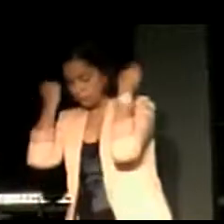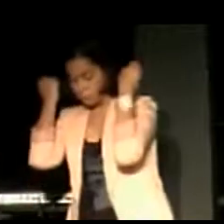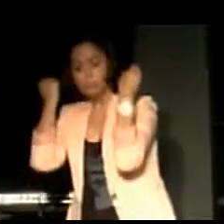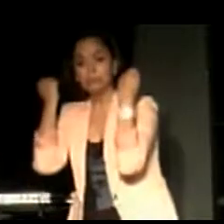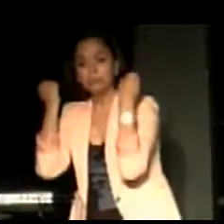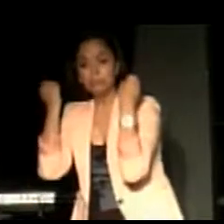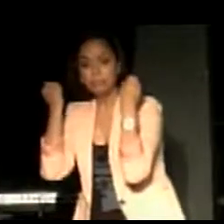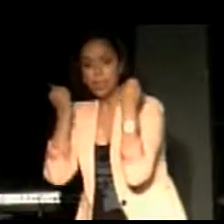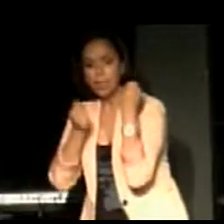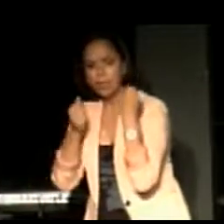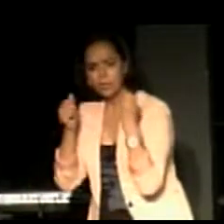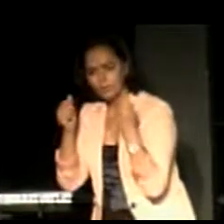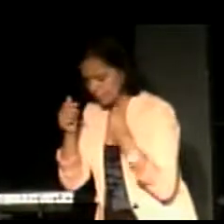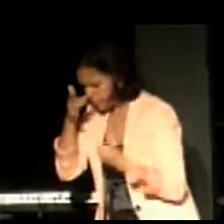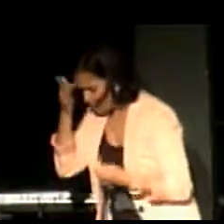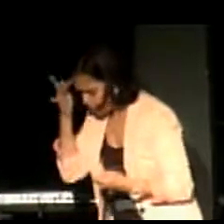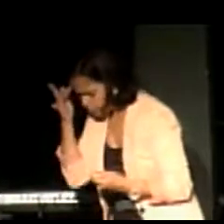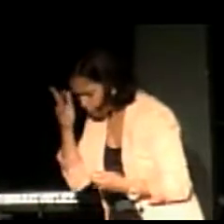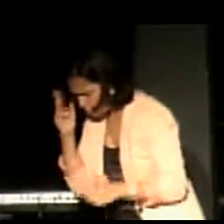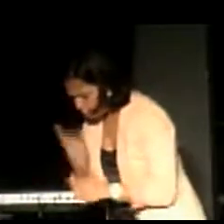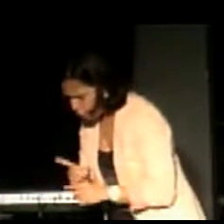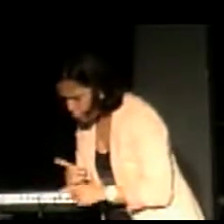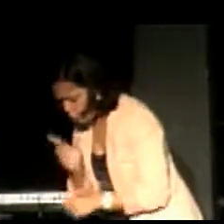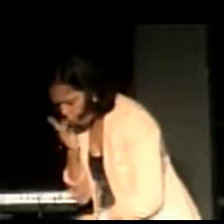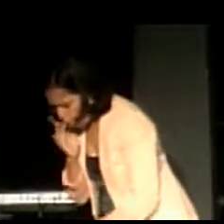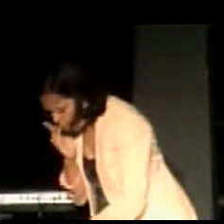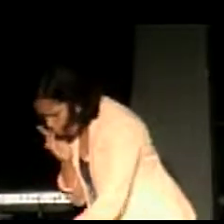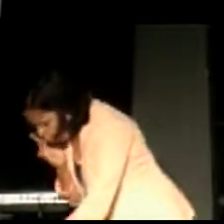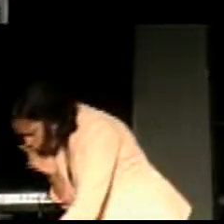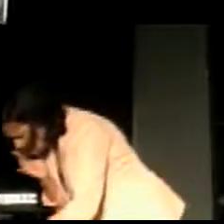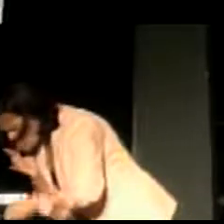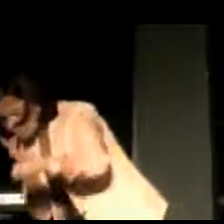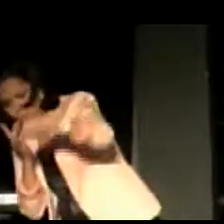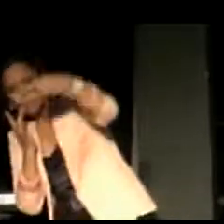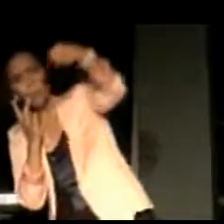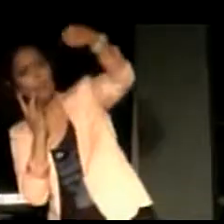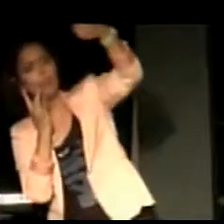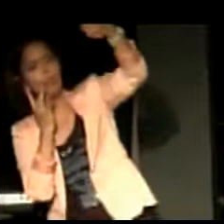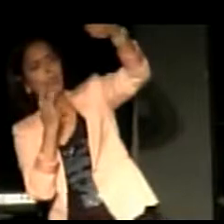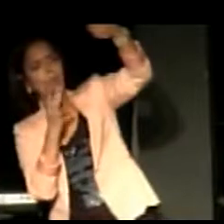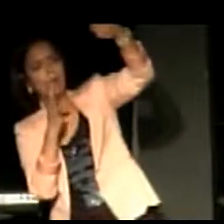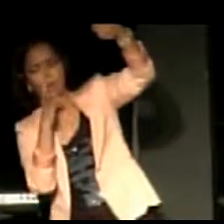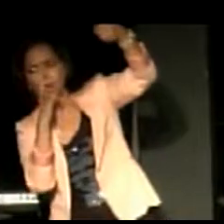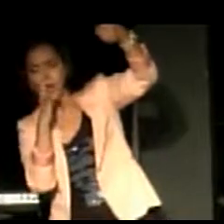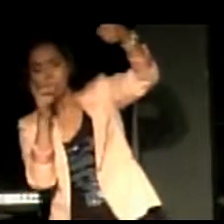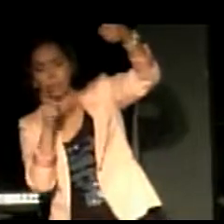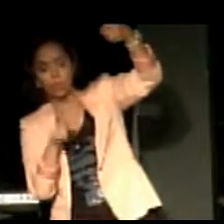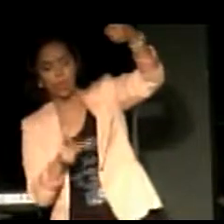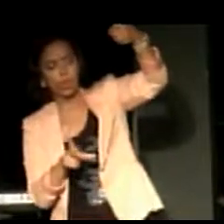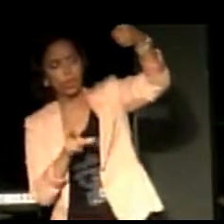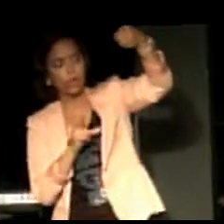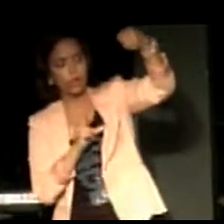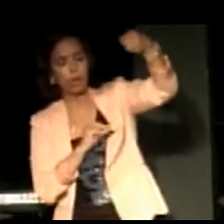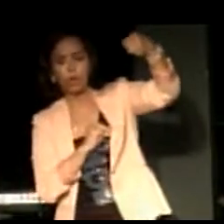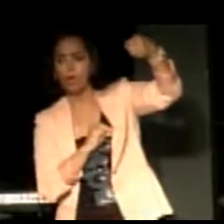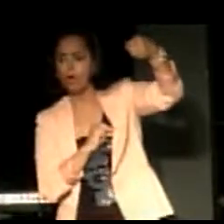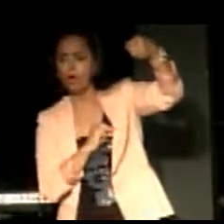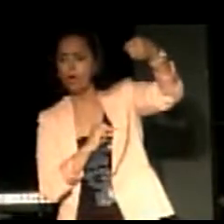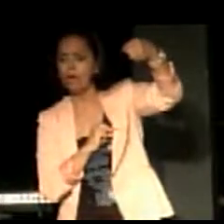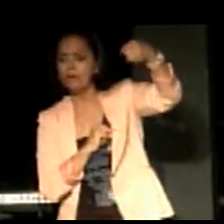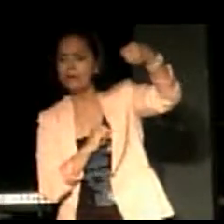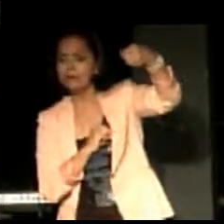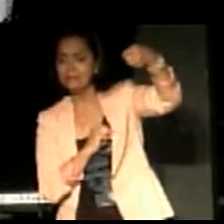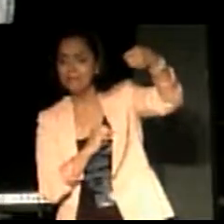um inesperado tesouro. E é claro que aí, ironicamente, vem a resposta